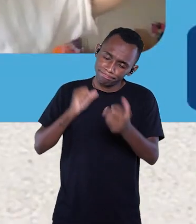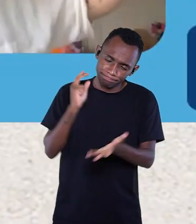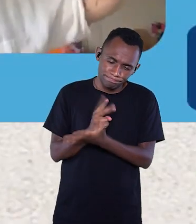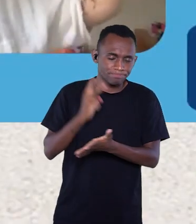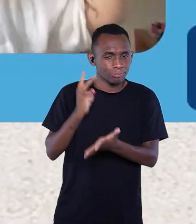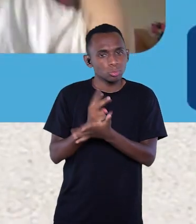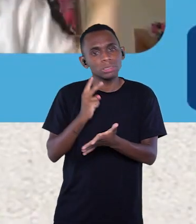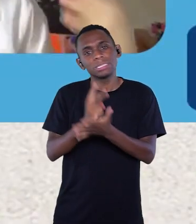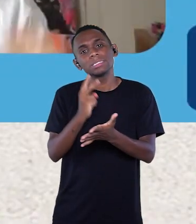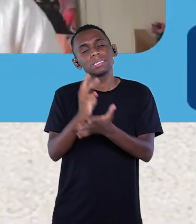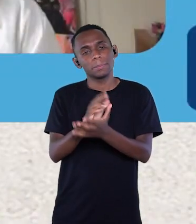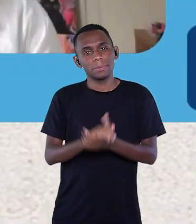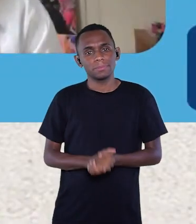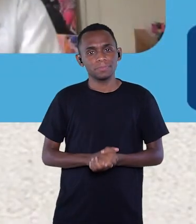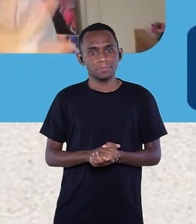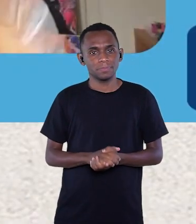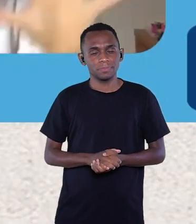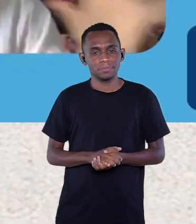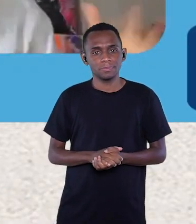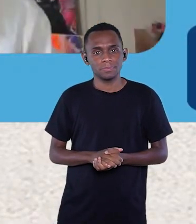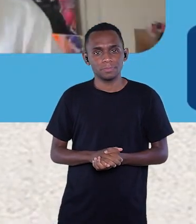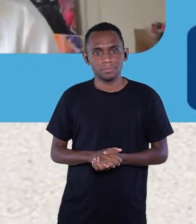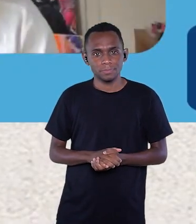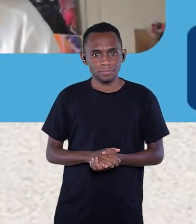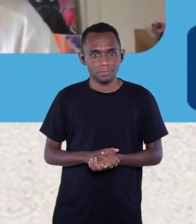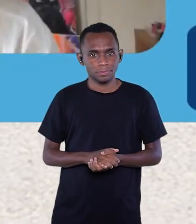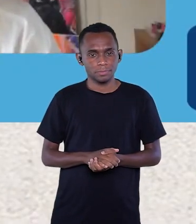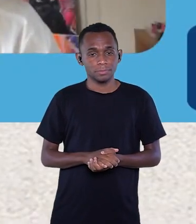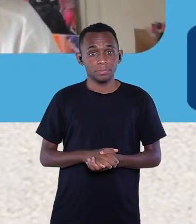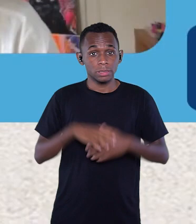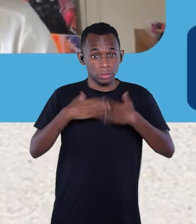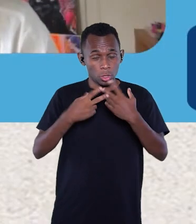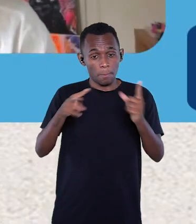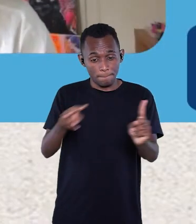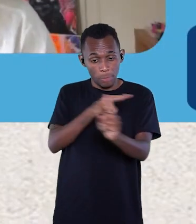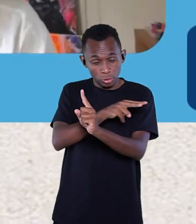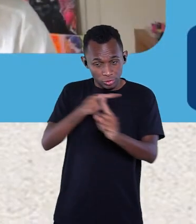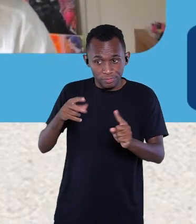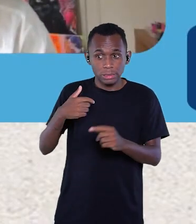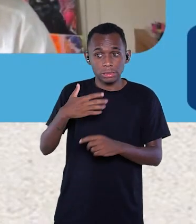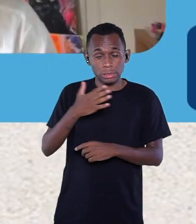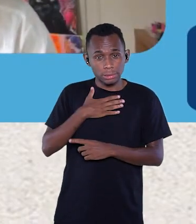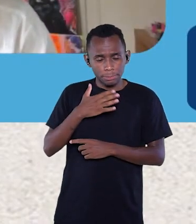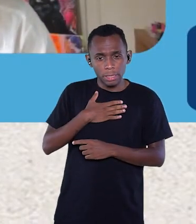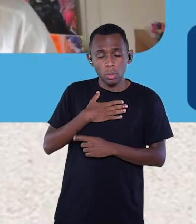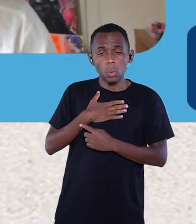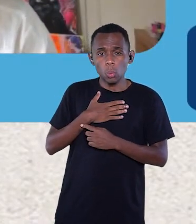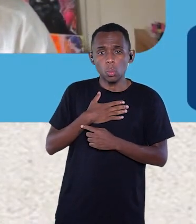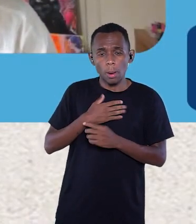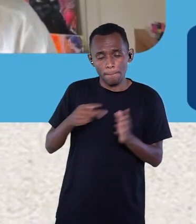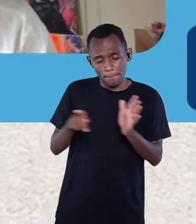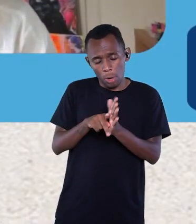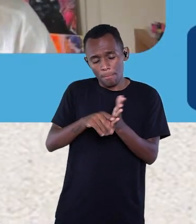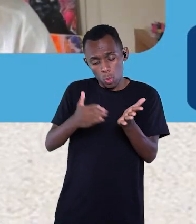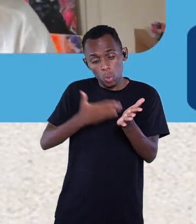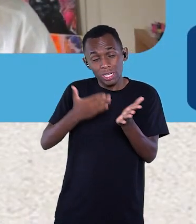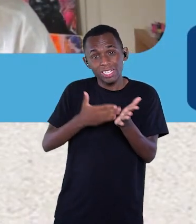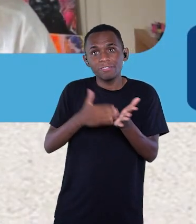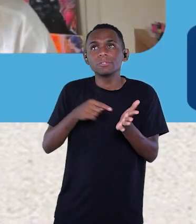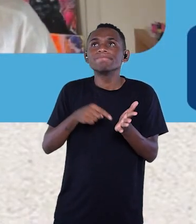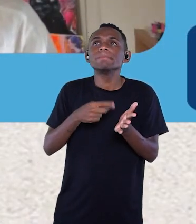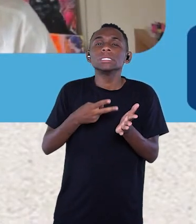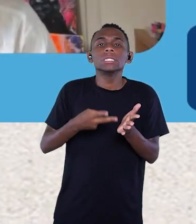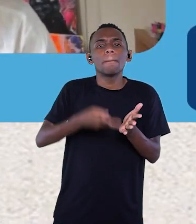no meio. E que, assim, pela percepção que eu tive, assim, do livro, é que